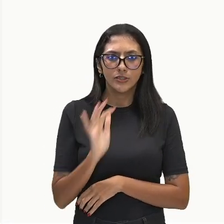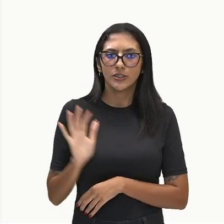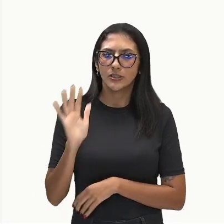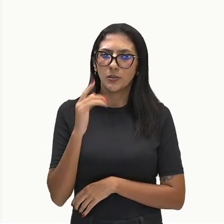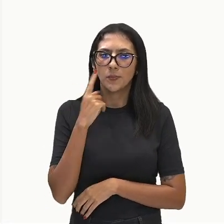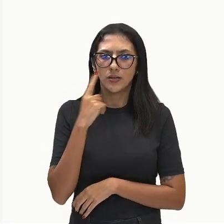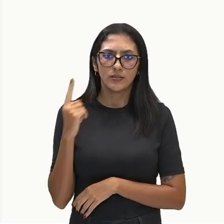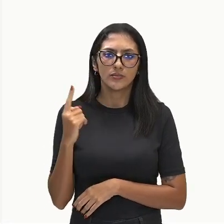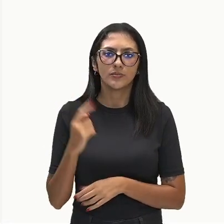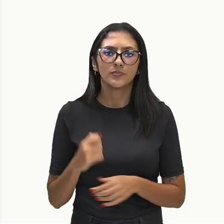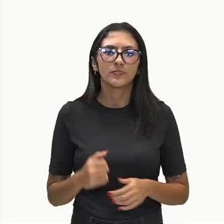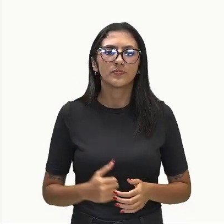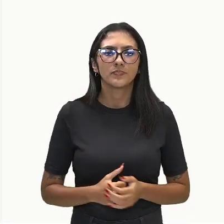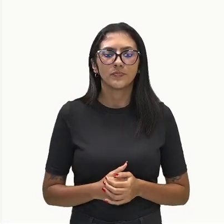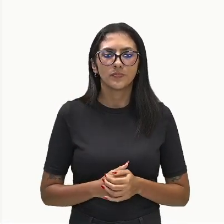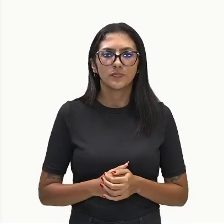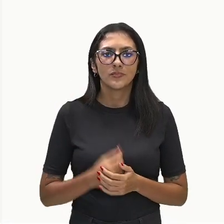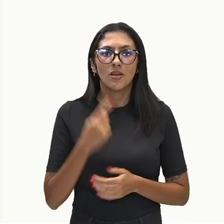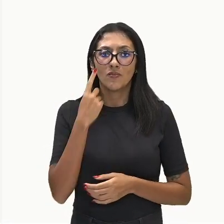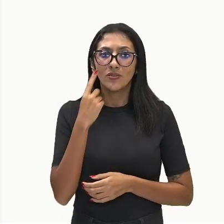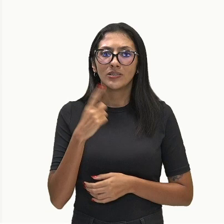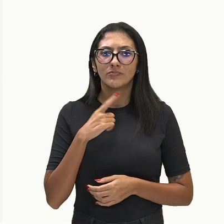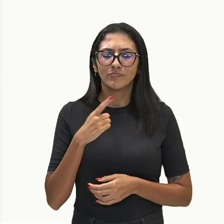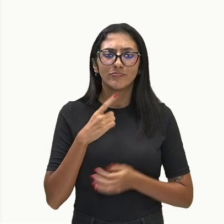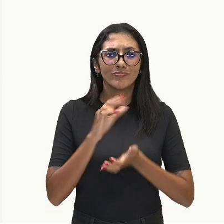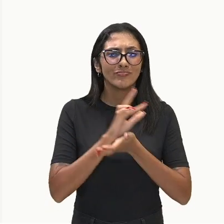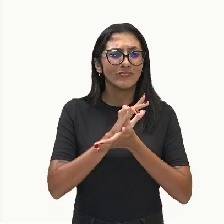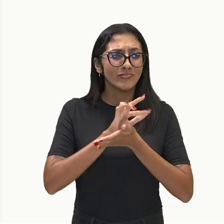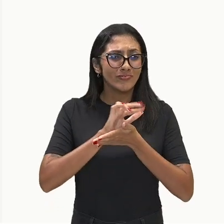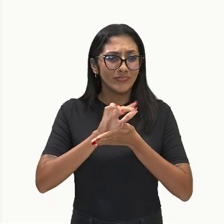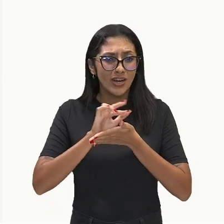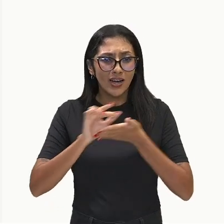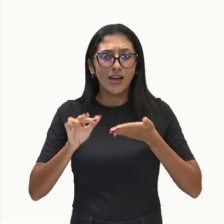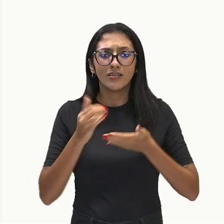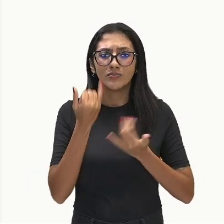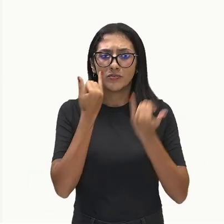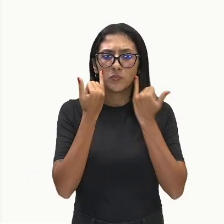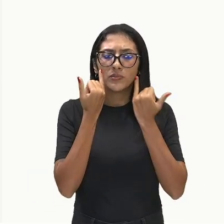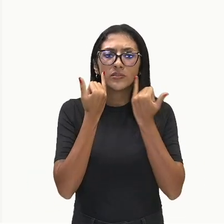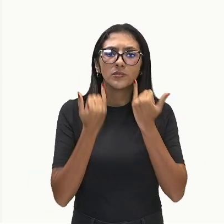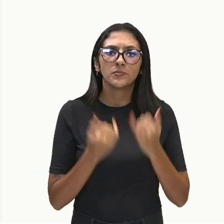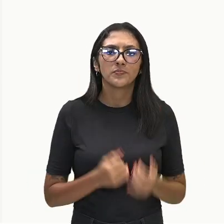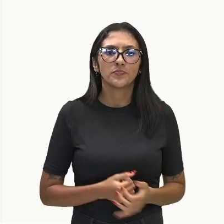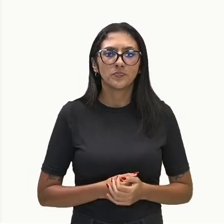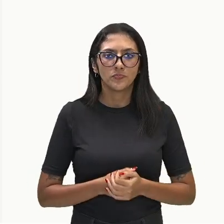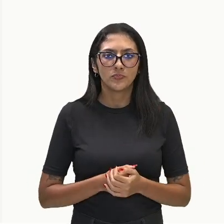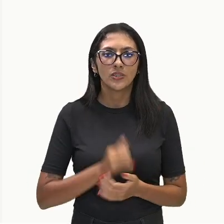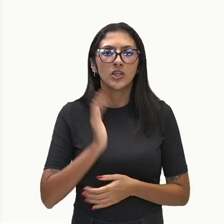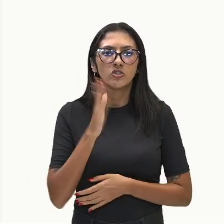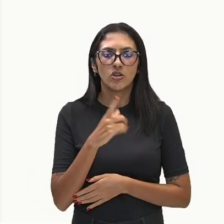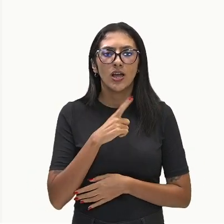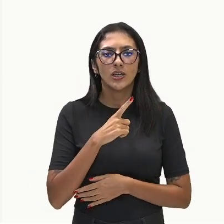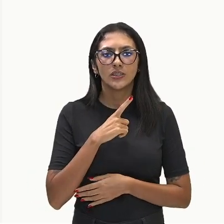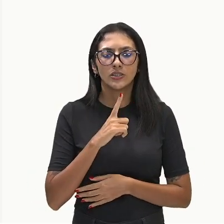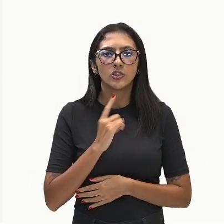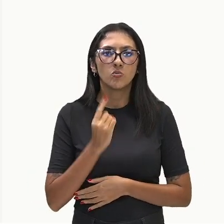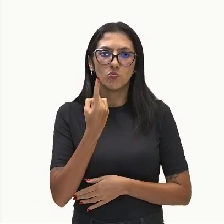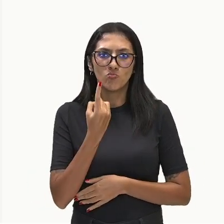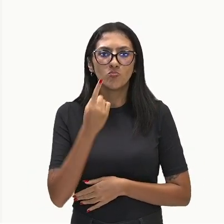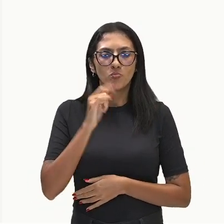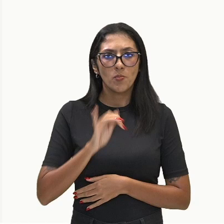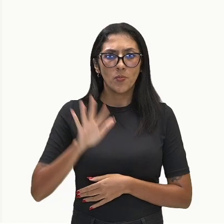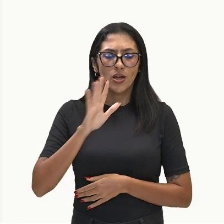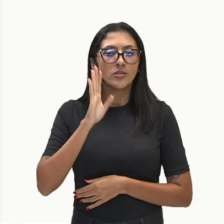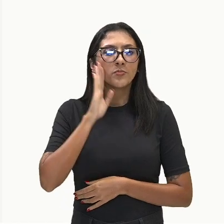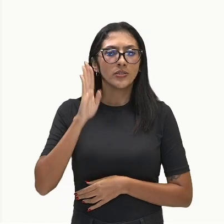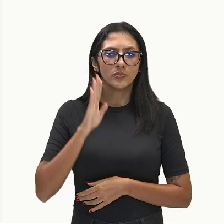seguir. Vejam que a gente tem muita informação. A gente já tem um triângulo retângulo bem grande já de cara.